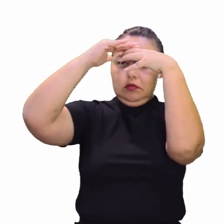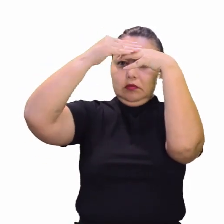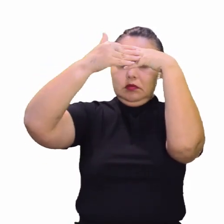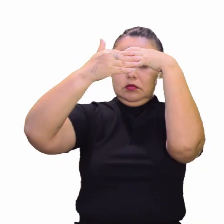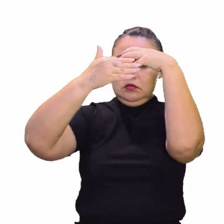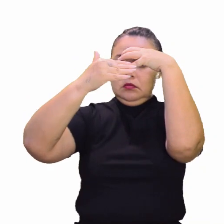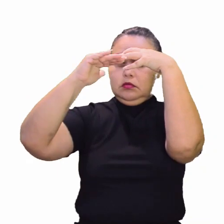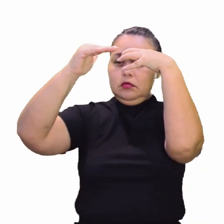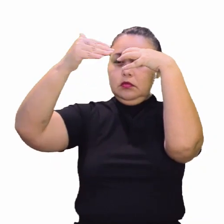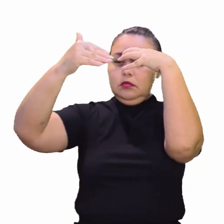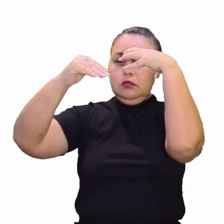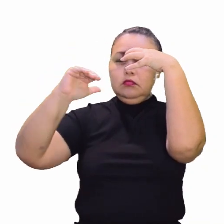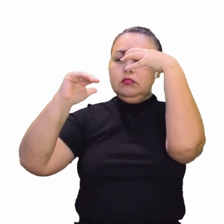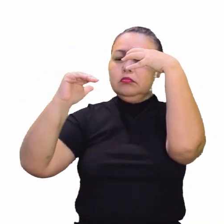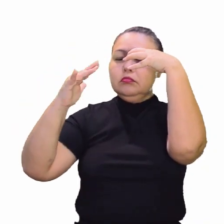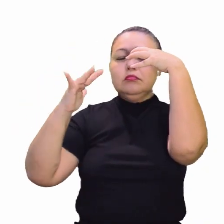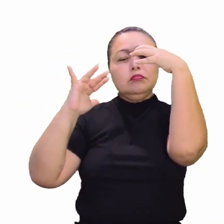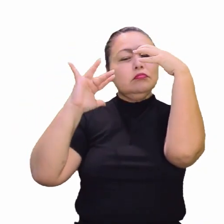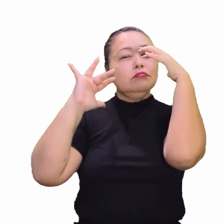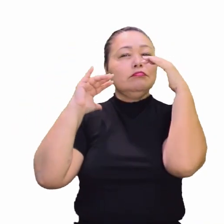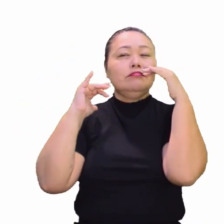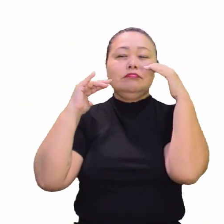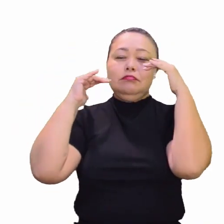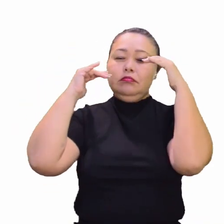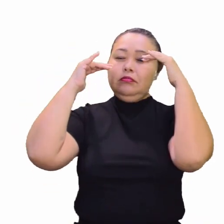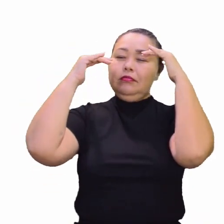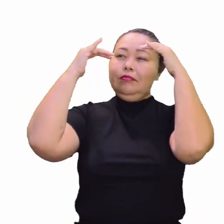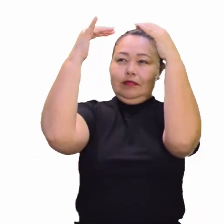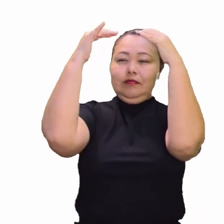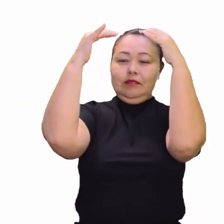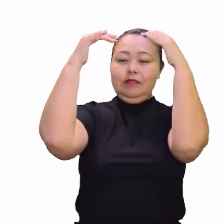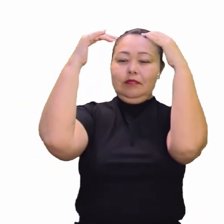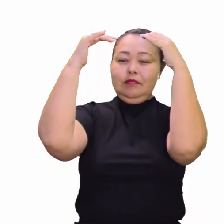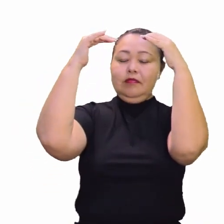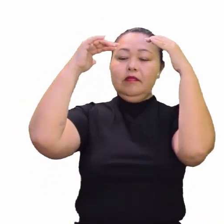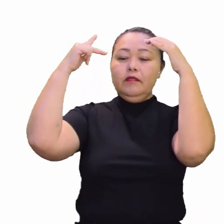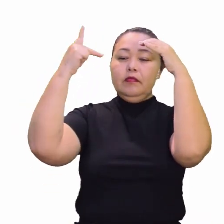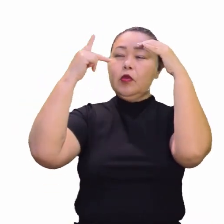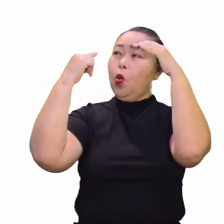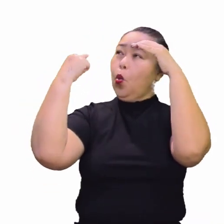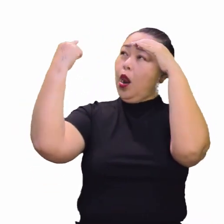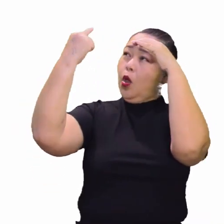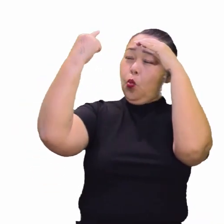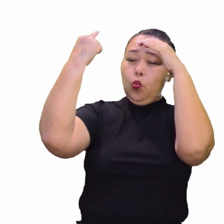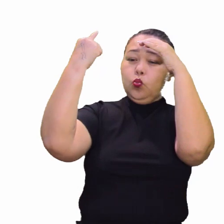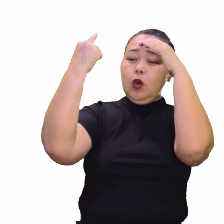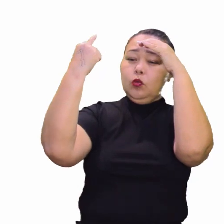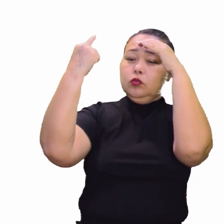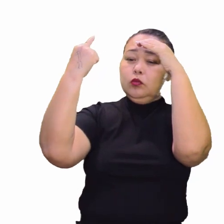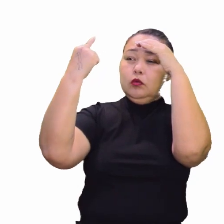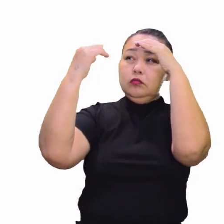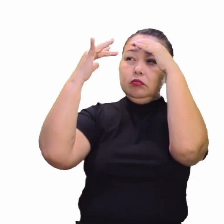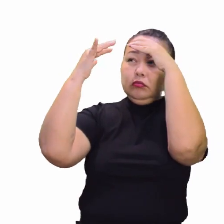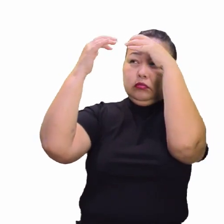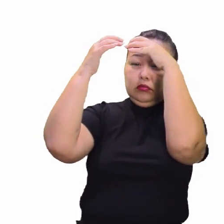árvores, elas são exuberantes e elas acontecem lá no alto, por elas